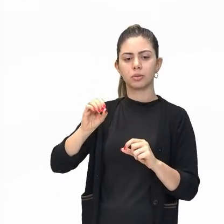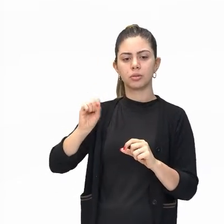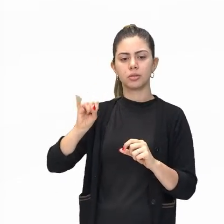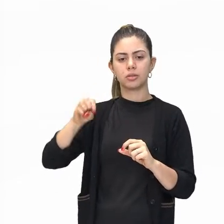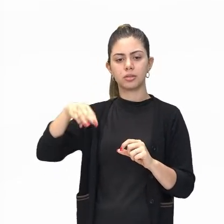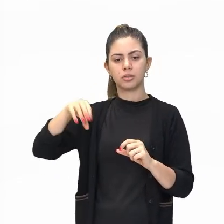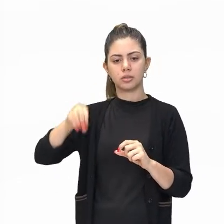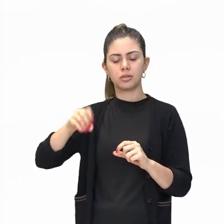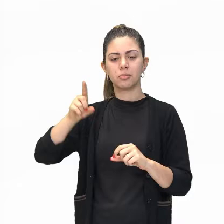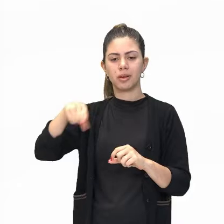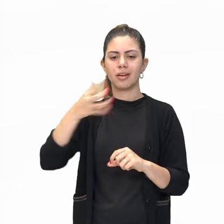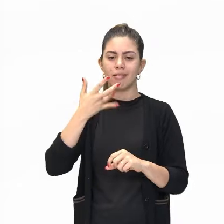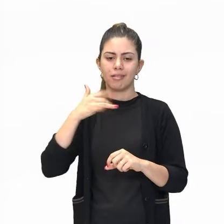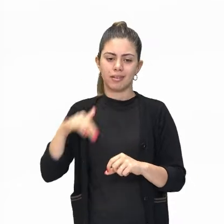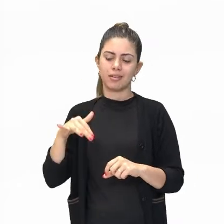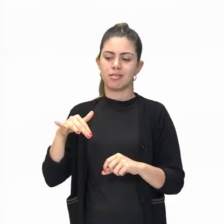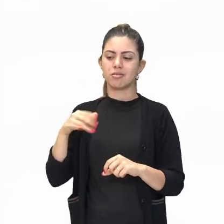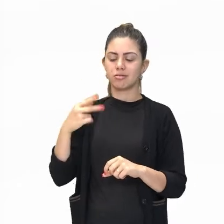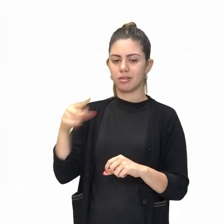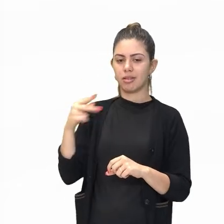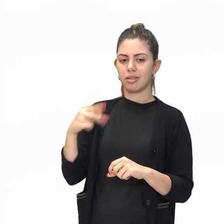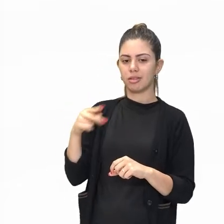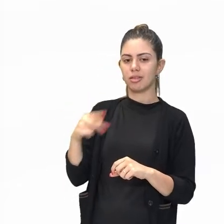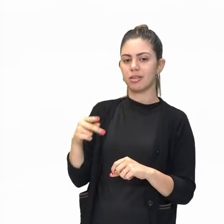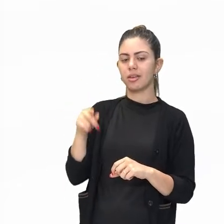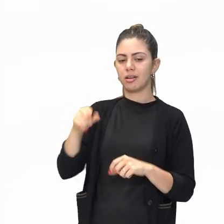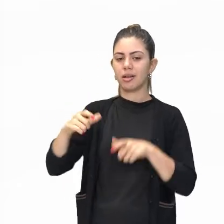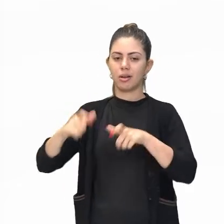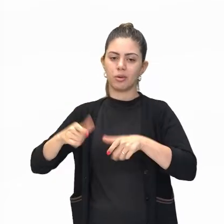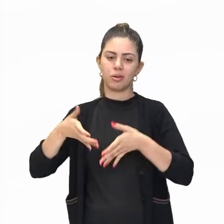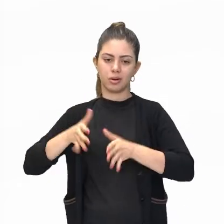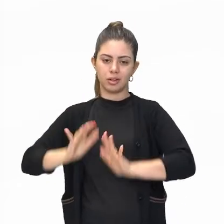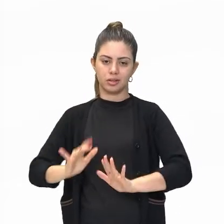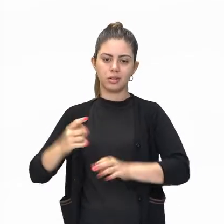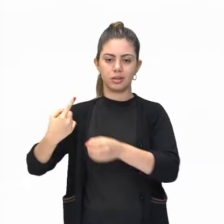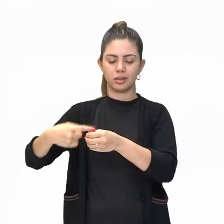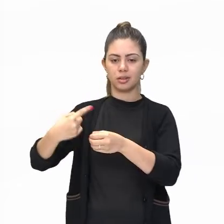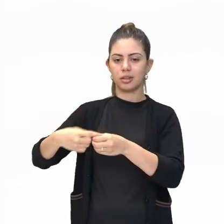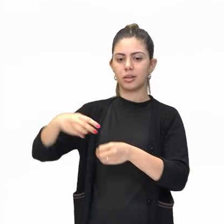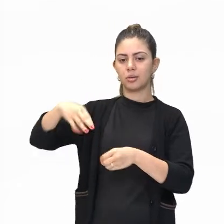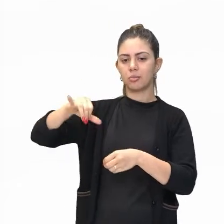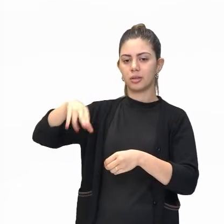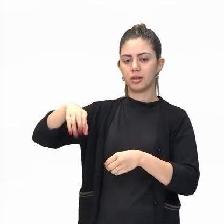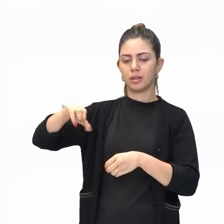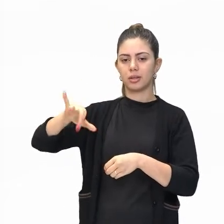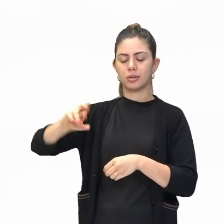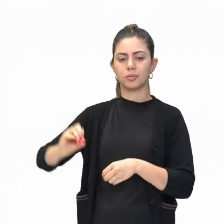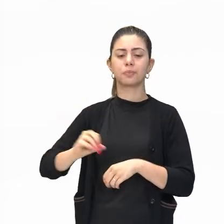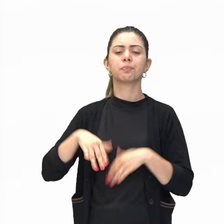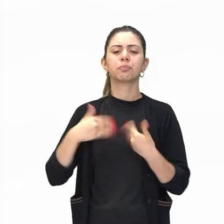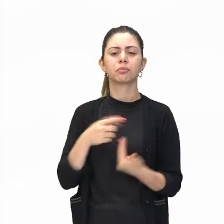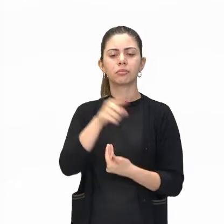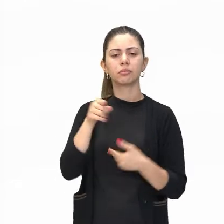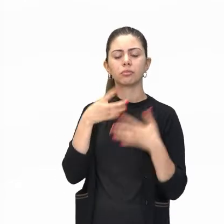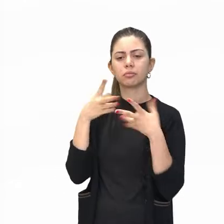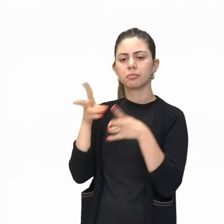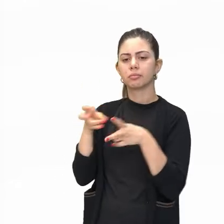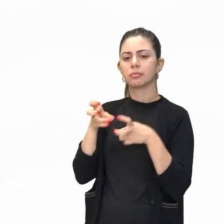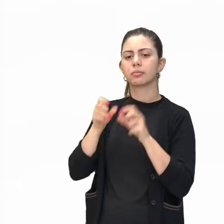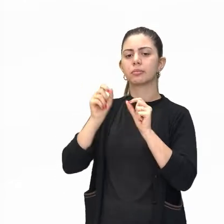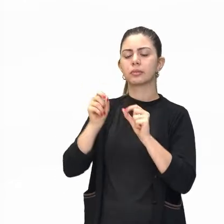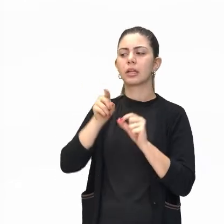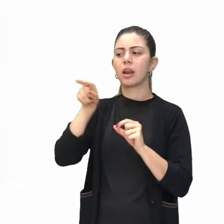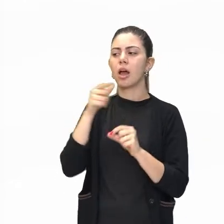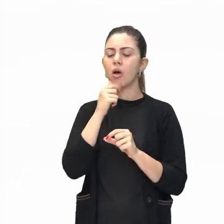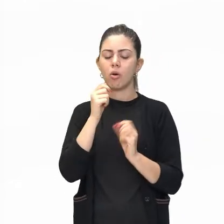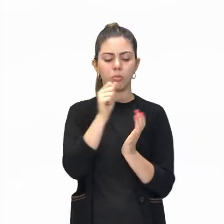à infância do autor em sua terra natal, o interior mineiro. Vejam aí que quando ele começa a